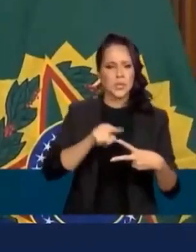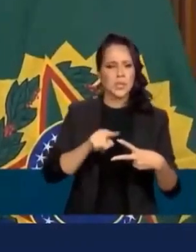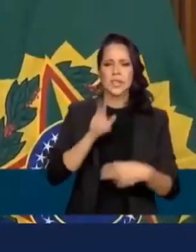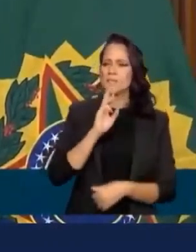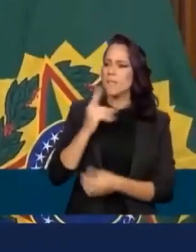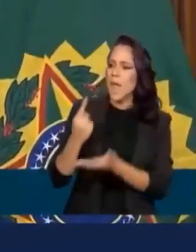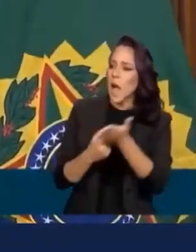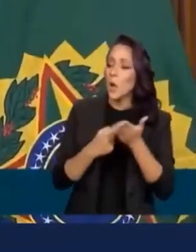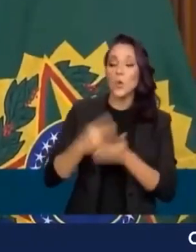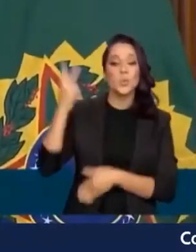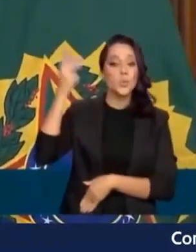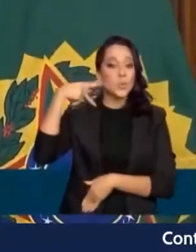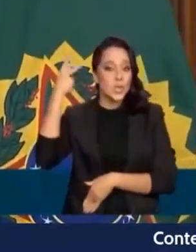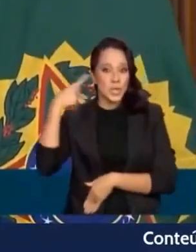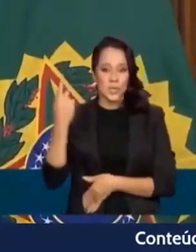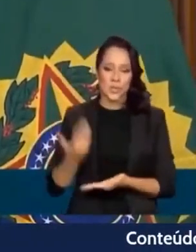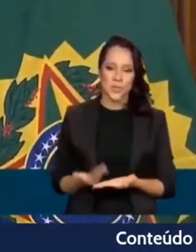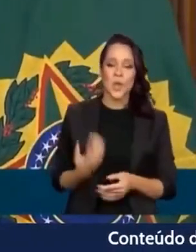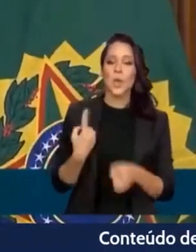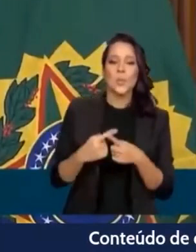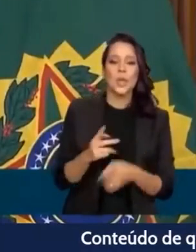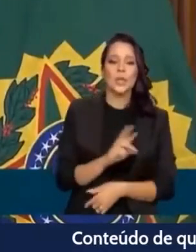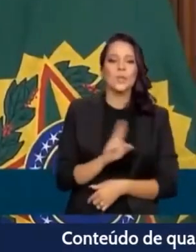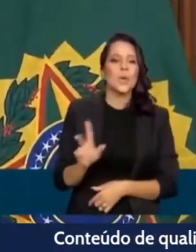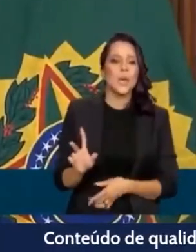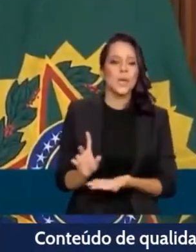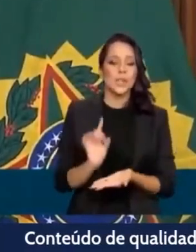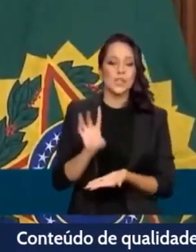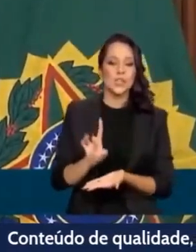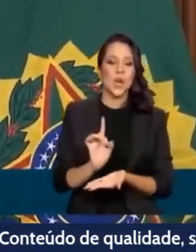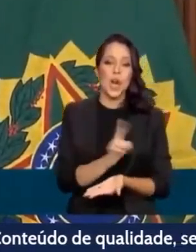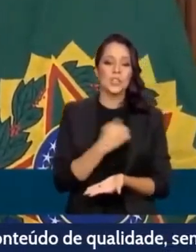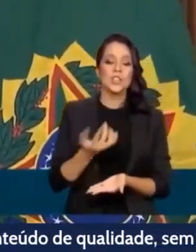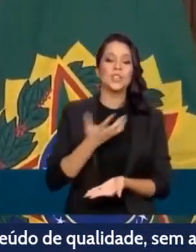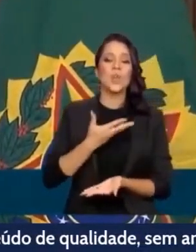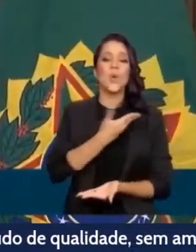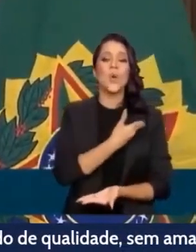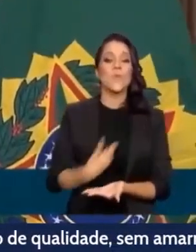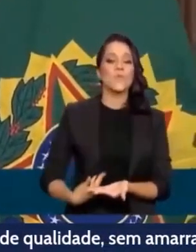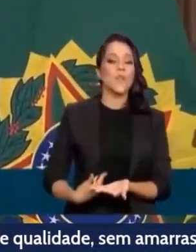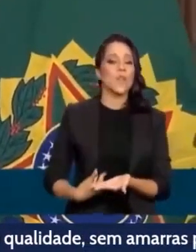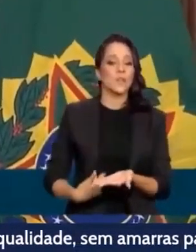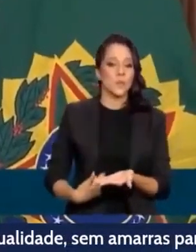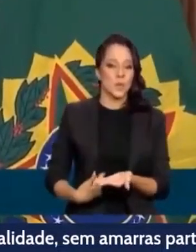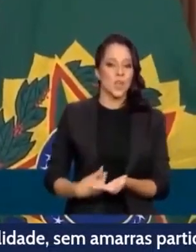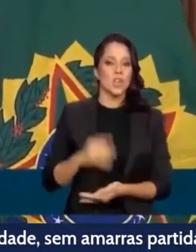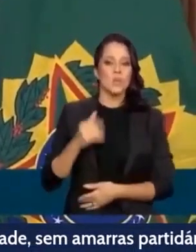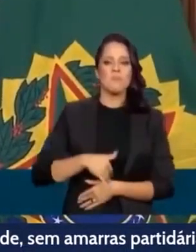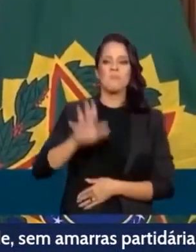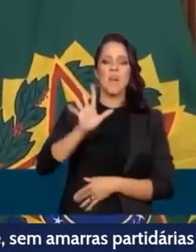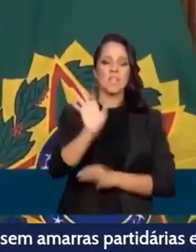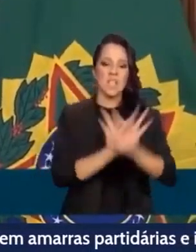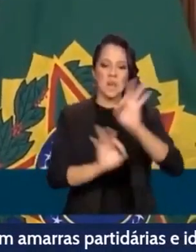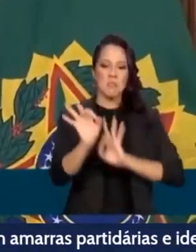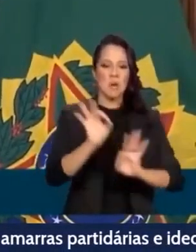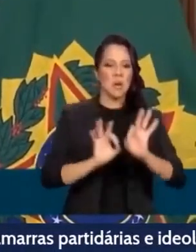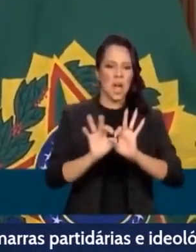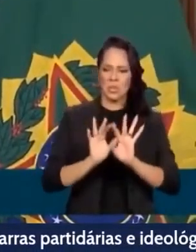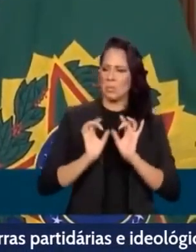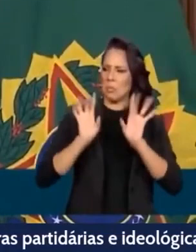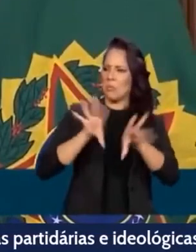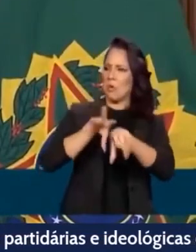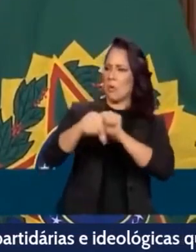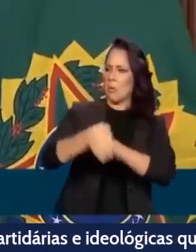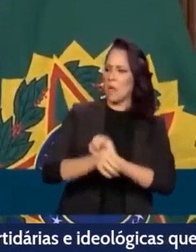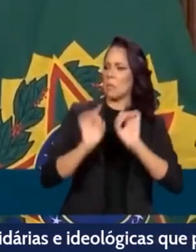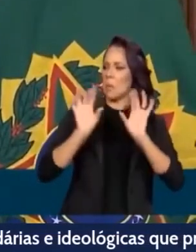de acordo os políticos porque não adianta a gente ter o governo Tecnicamente mais formado em raiva de possível